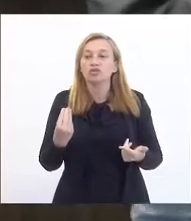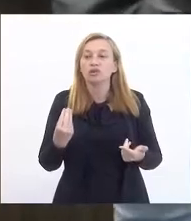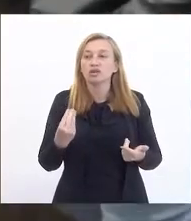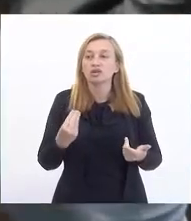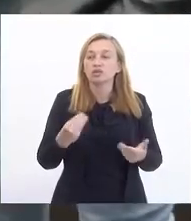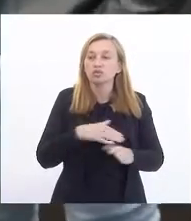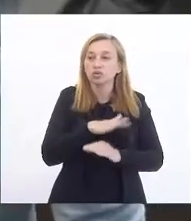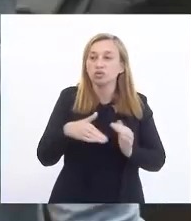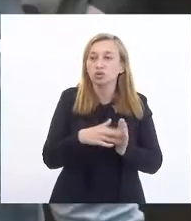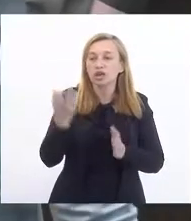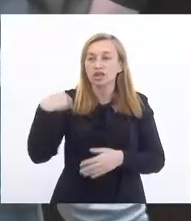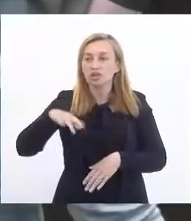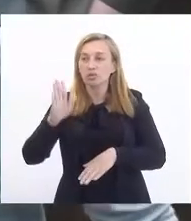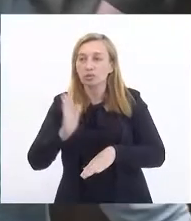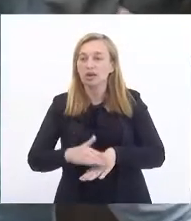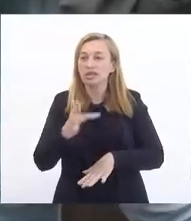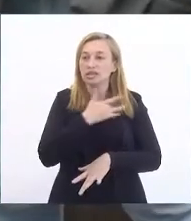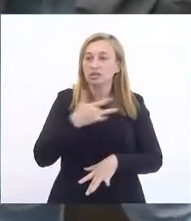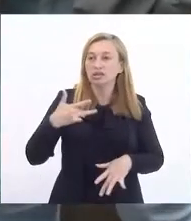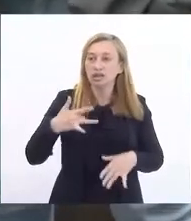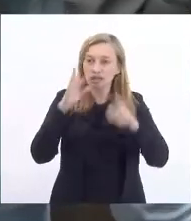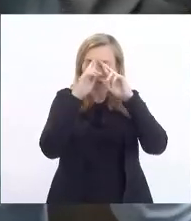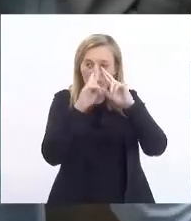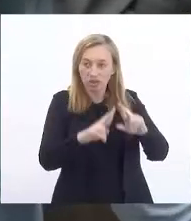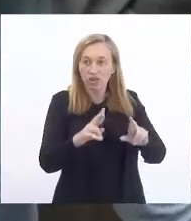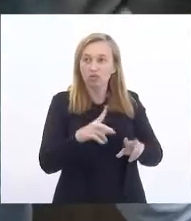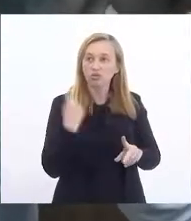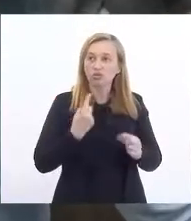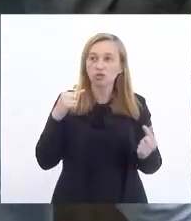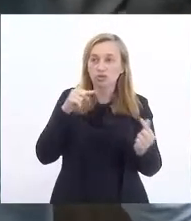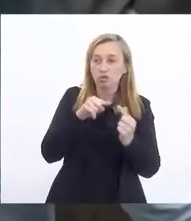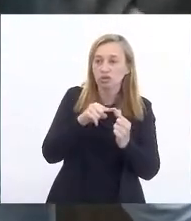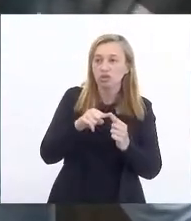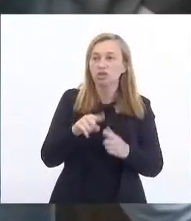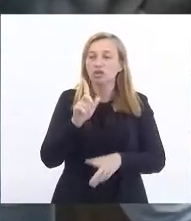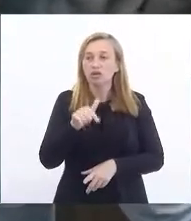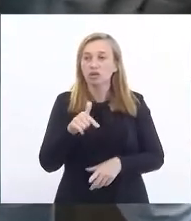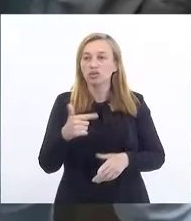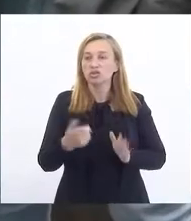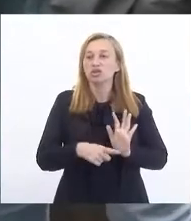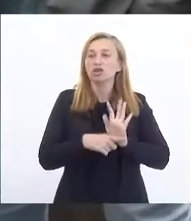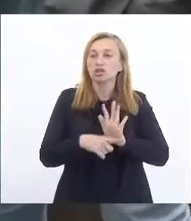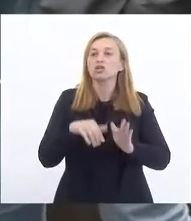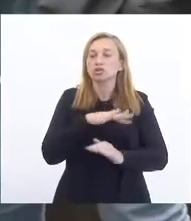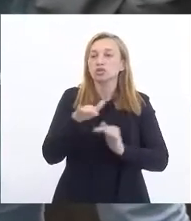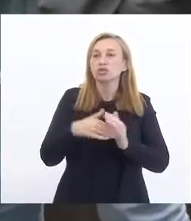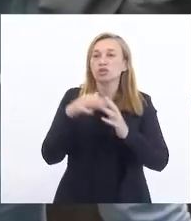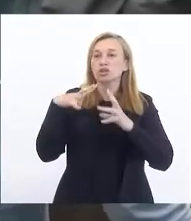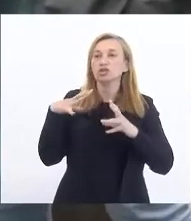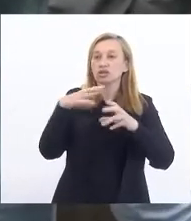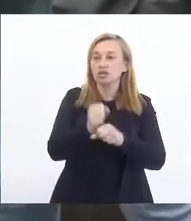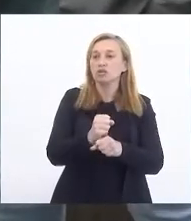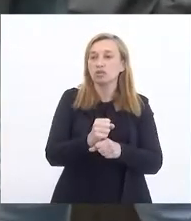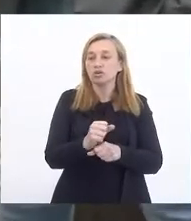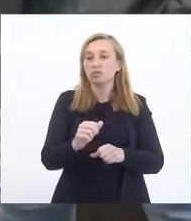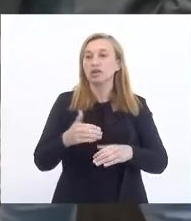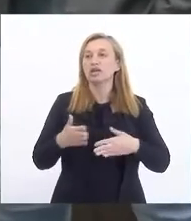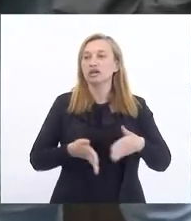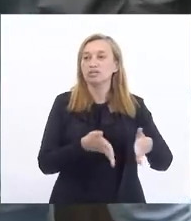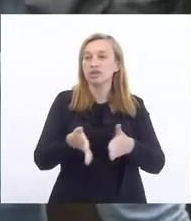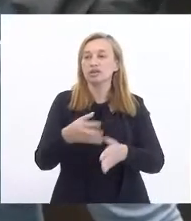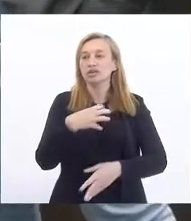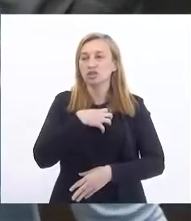cada vez mais saudável e respeitável acho que esse é o nosso objetivo e acho que essas contribuições todas se somam para caminhar nesse sentido